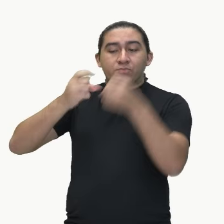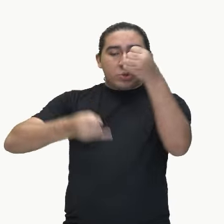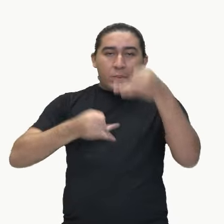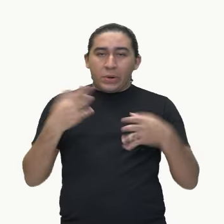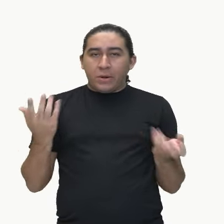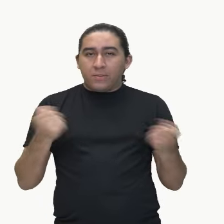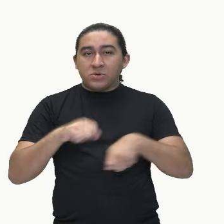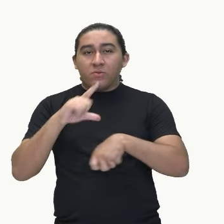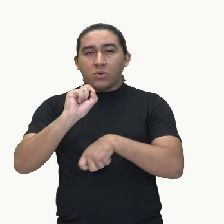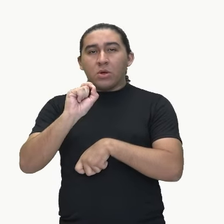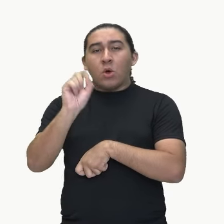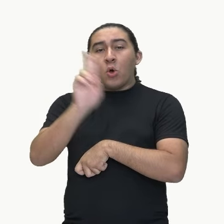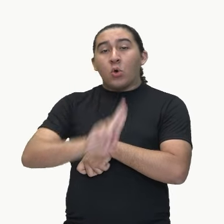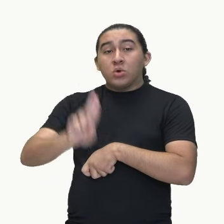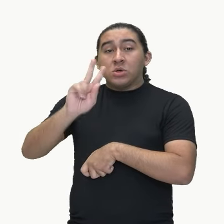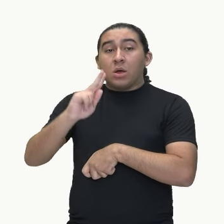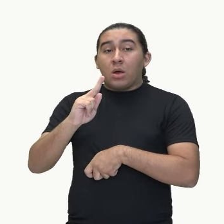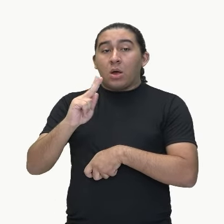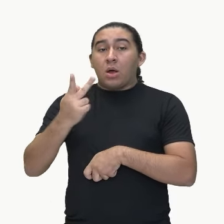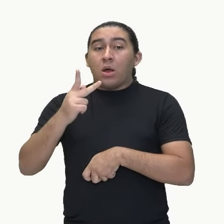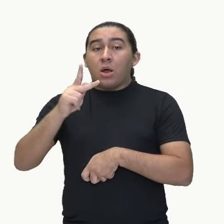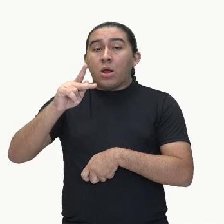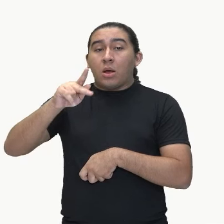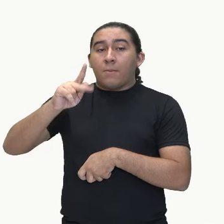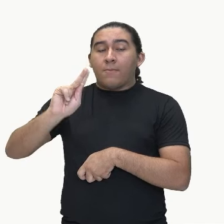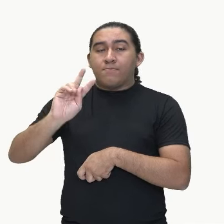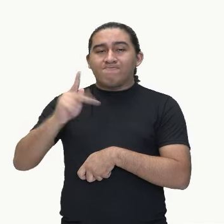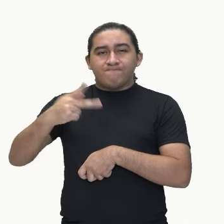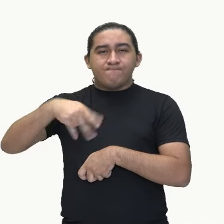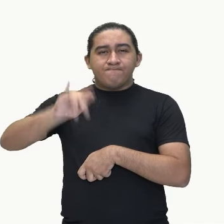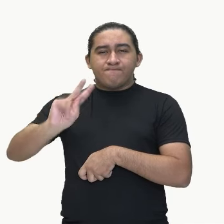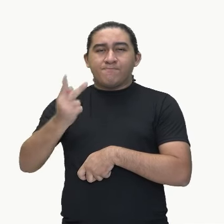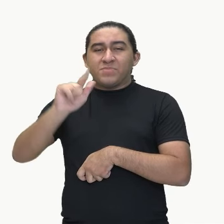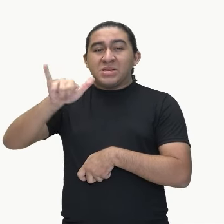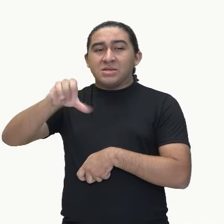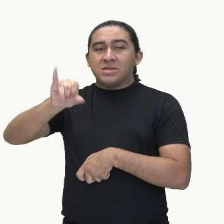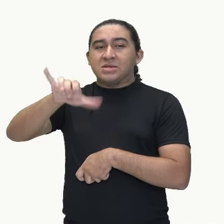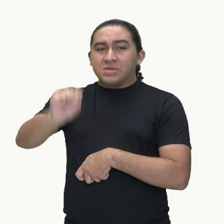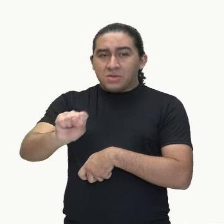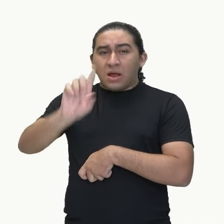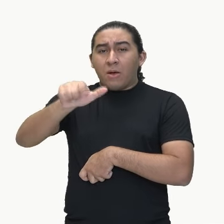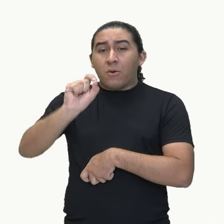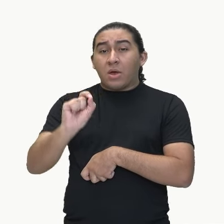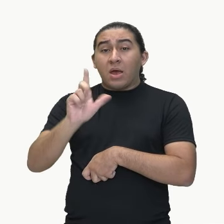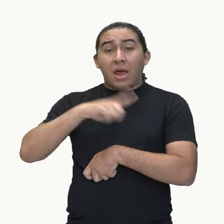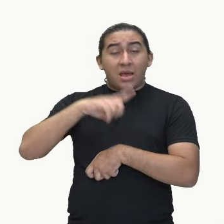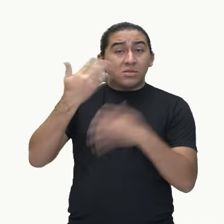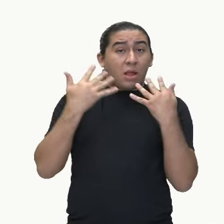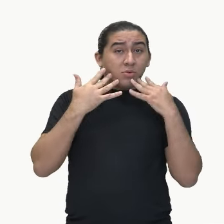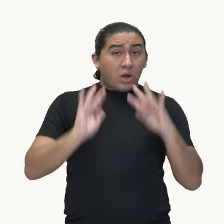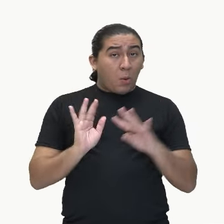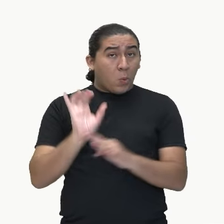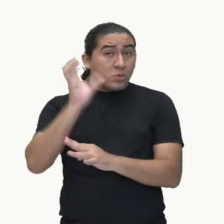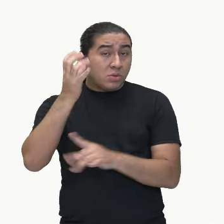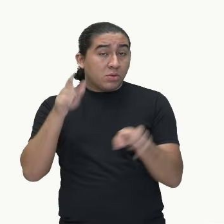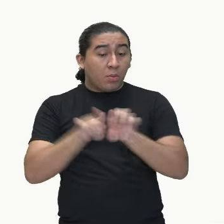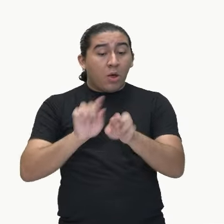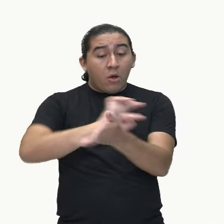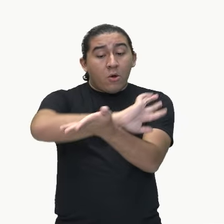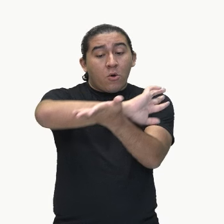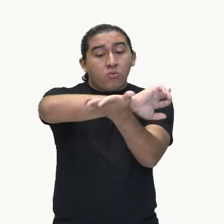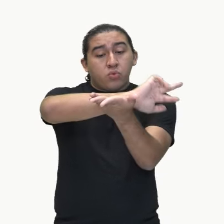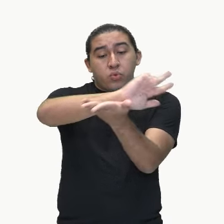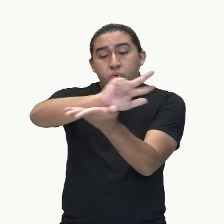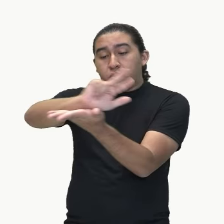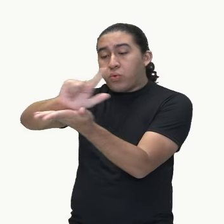partir da física. O que seria a ideia da física? São as coisas naturais, tá? O conjunto de coisas naturais que